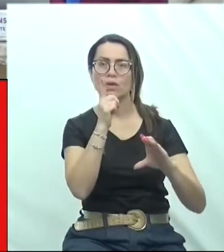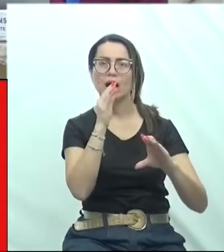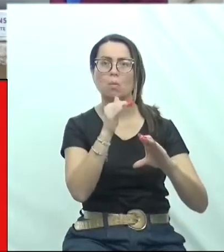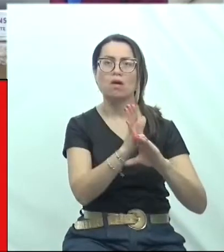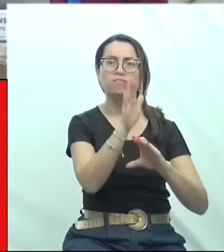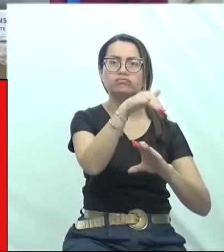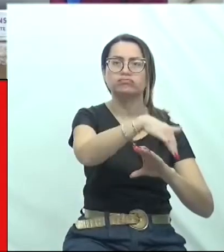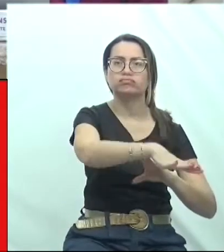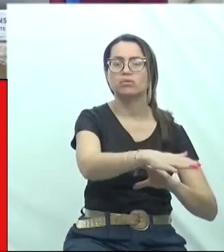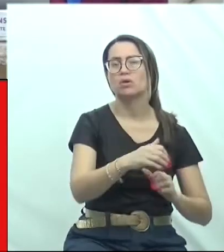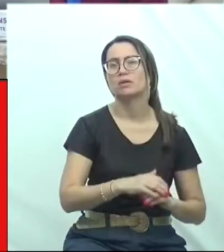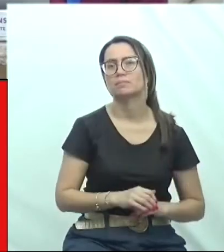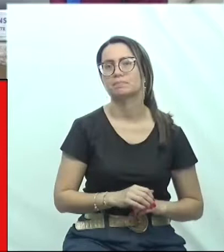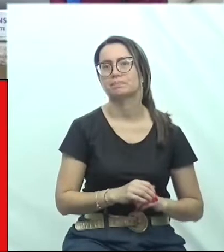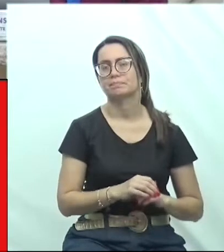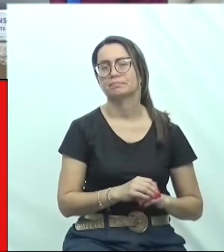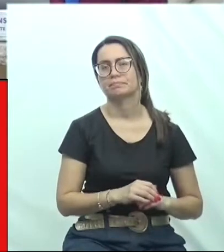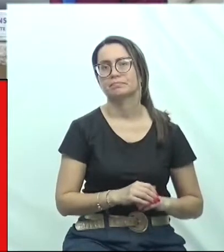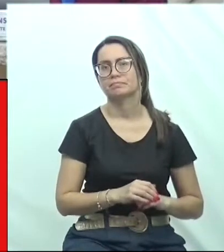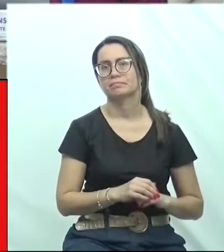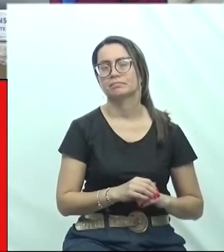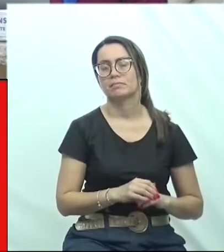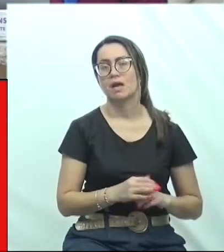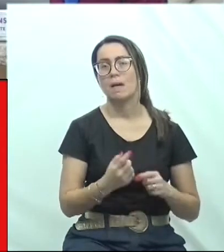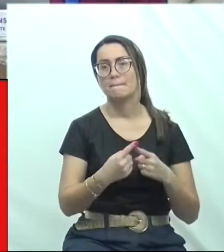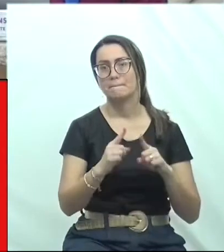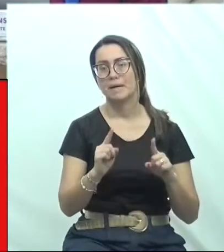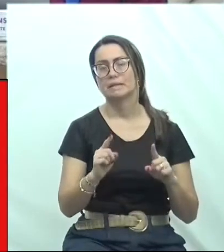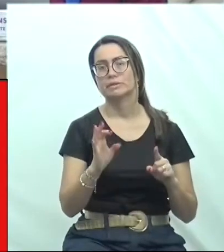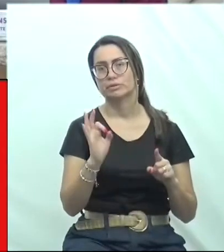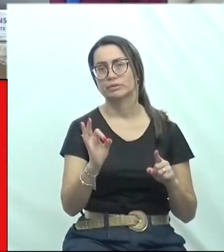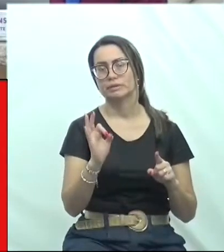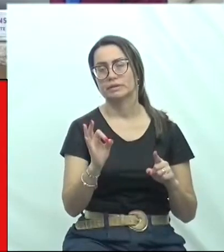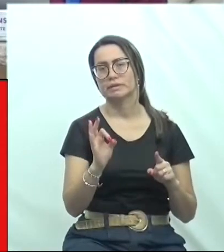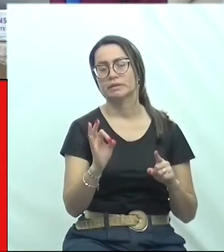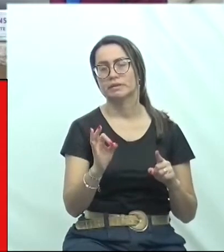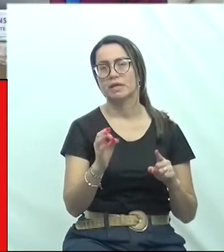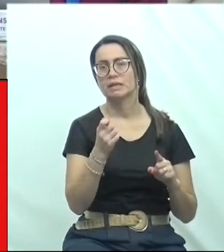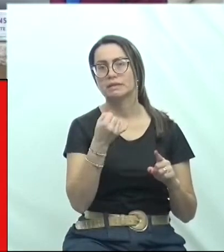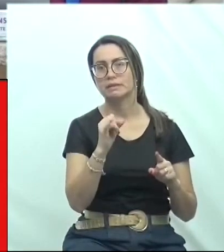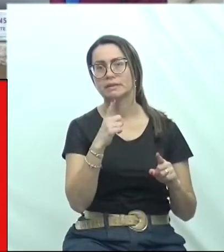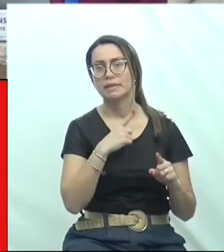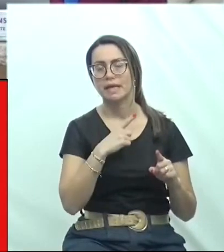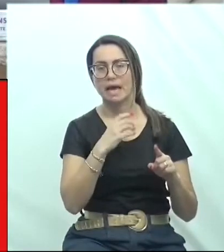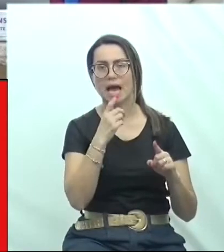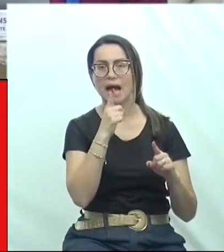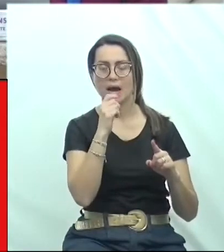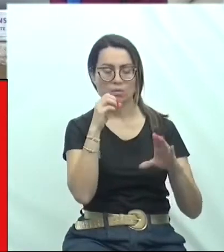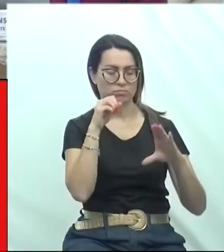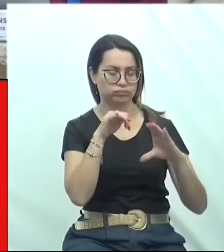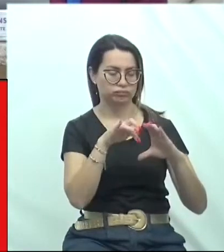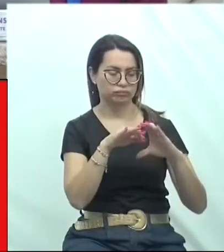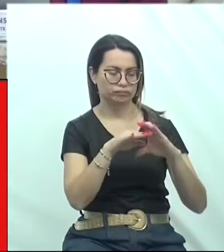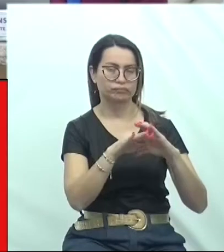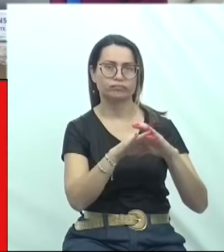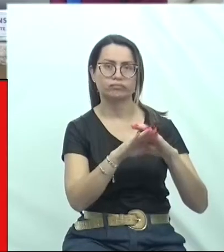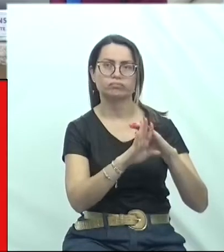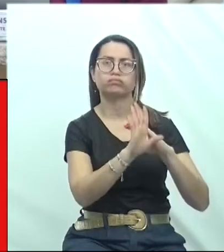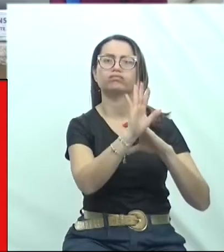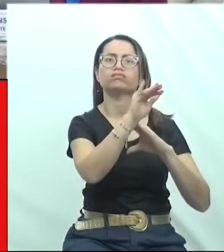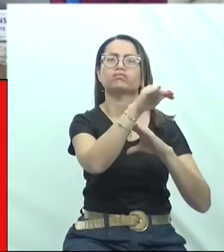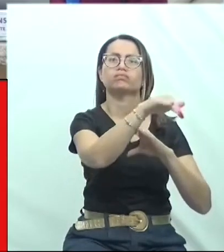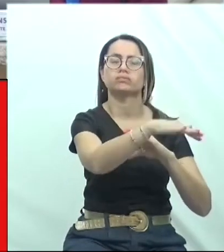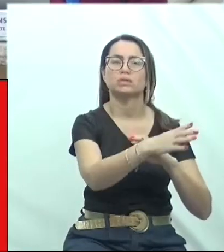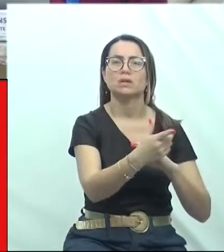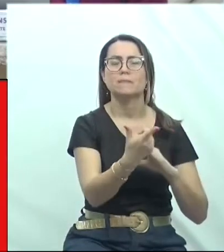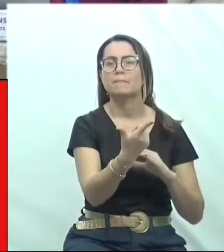ter certeza, vocês não estão pagando por isso, tá? Porque ele não chega até o seu hidrômetro, tá? A partir do momento que a água passa do seu hidrômetro, você vai pagar.